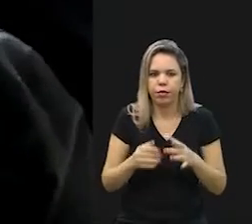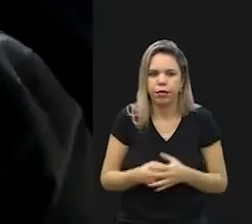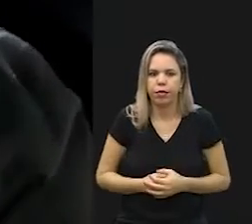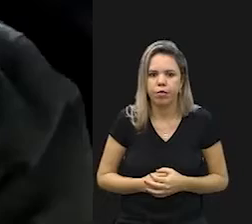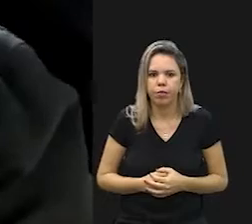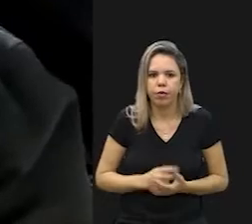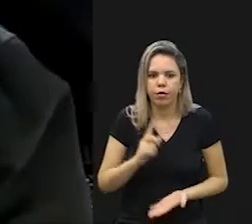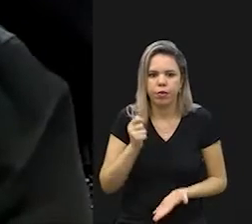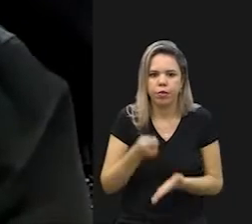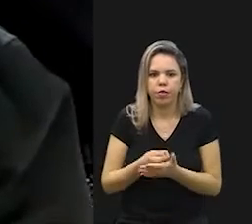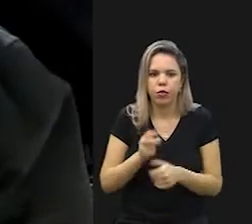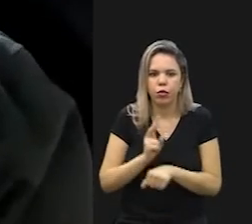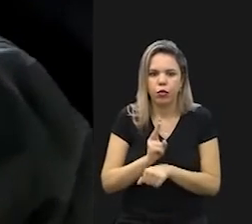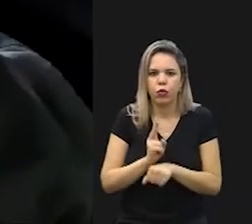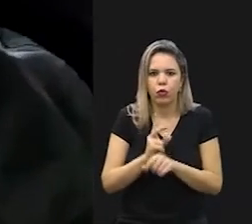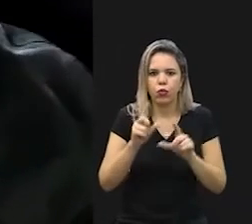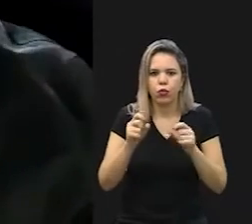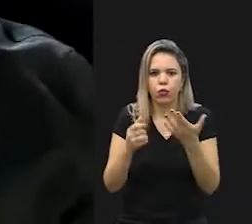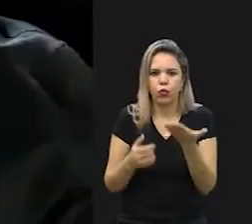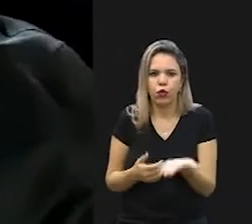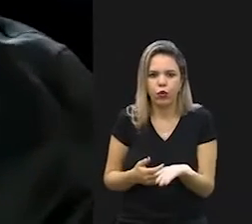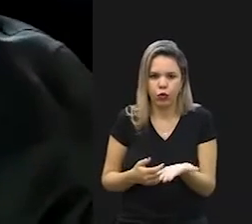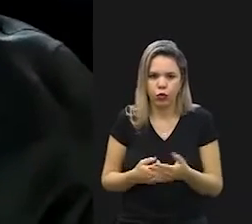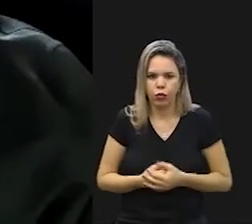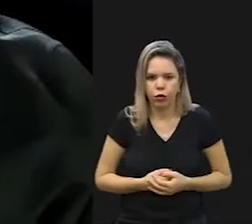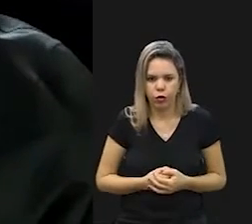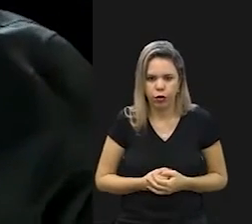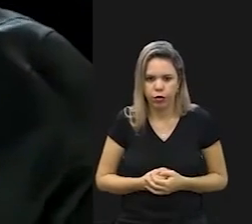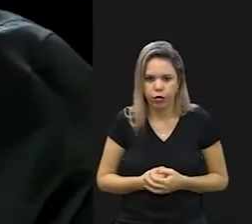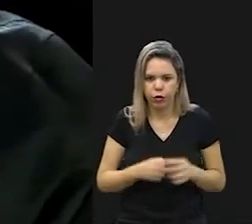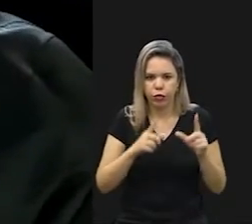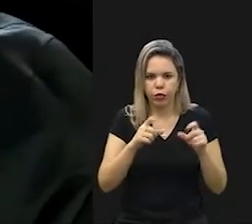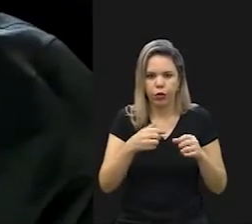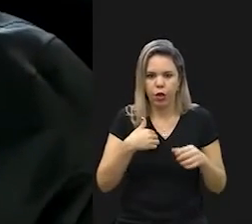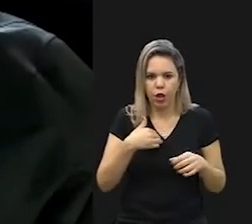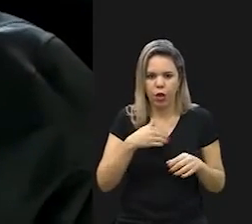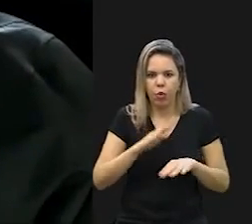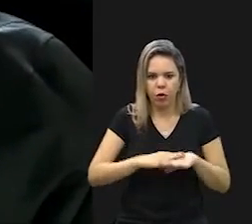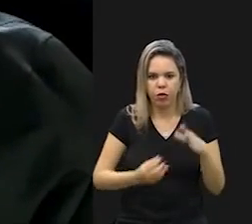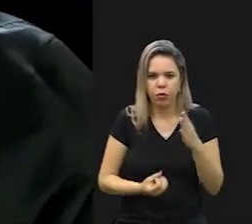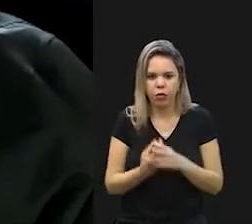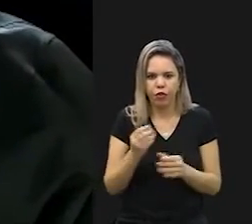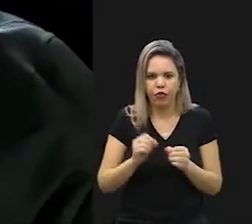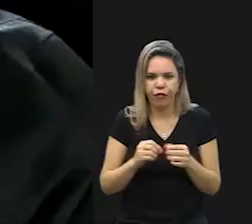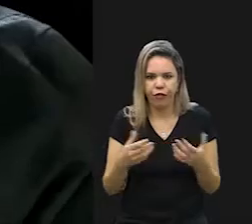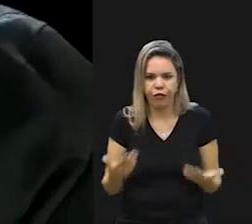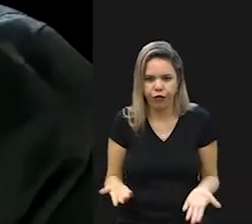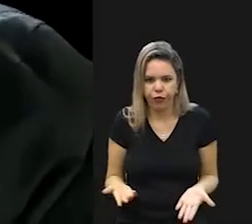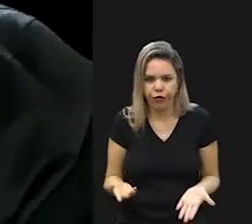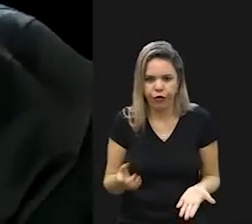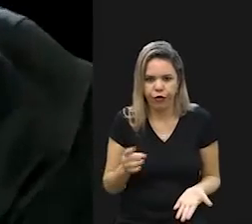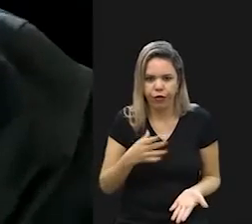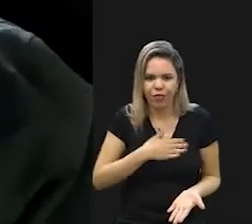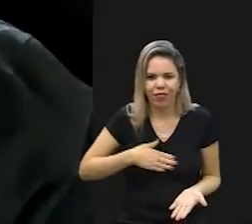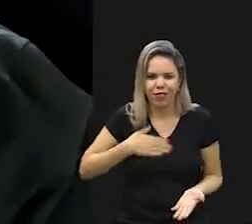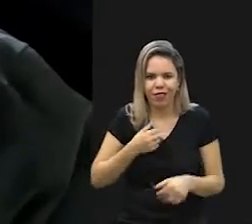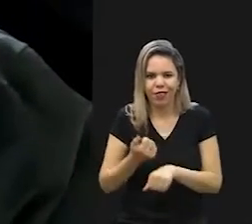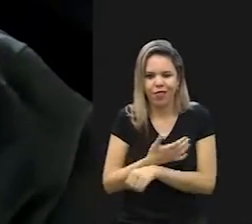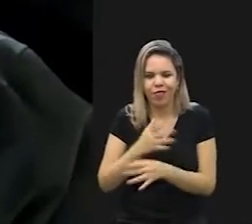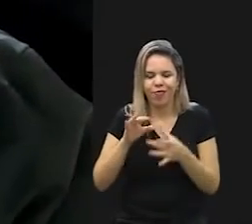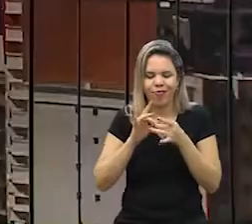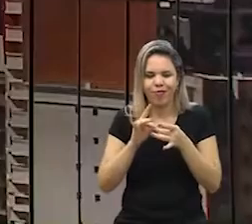eu decidi guardar essa foto comigo. Essa foto também foi tirada por mim. Então, tem um apelo emocional